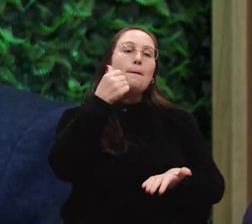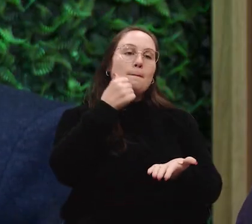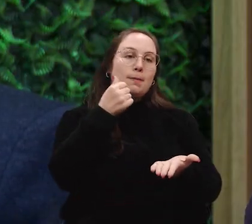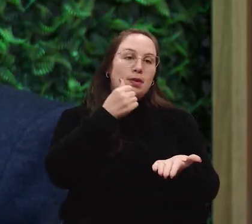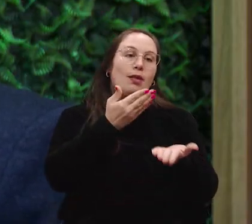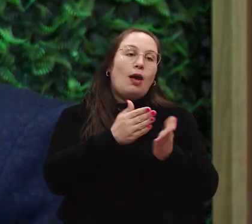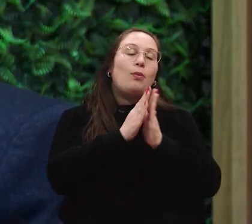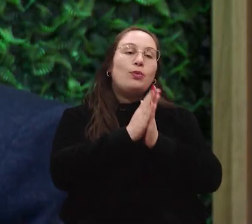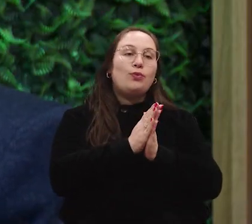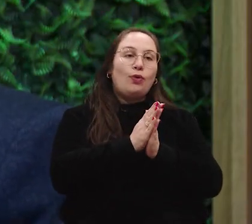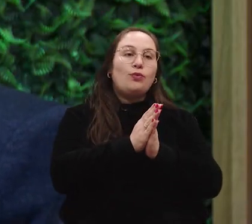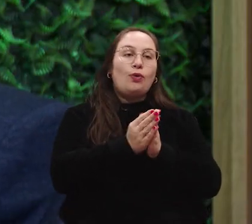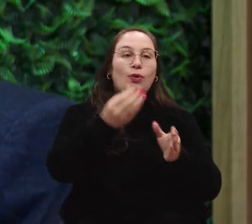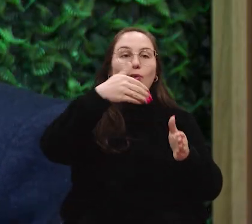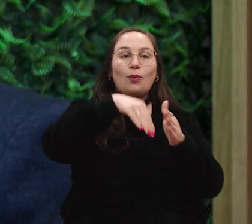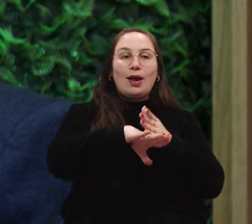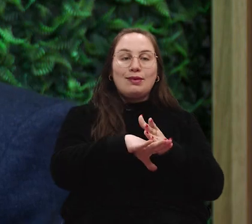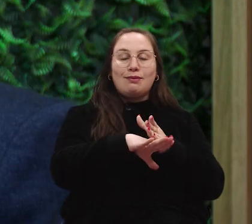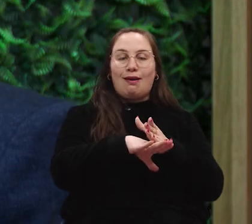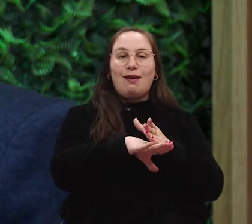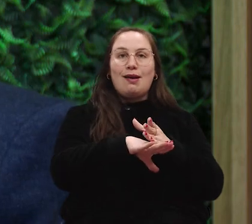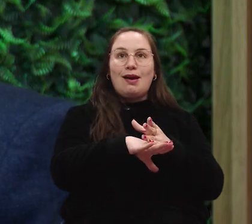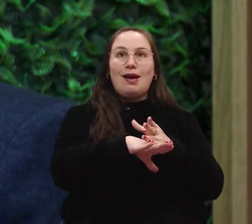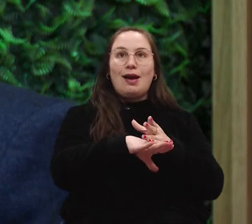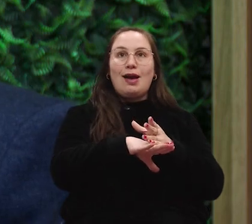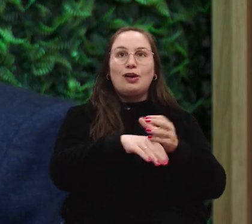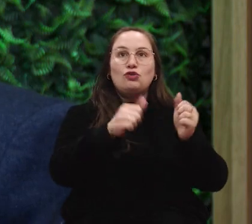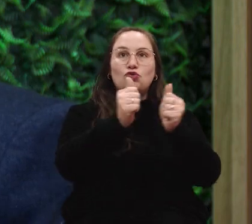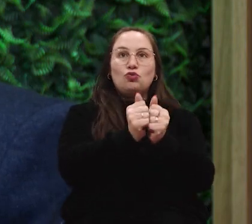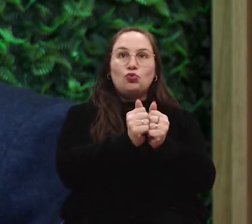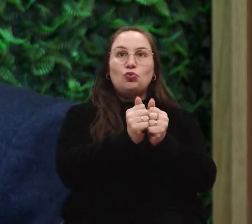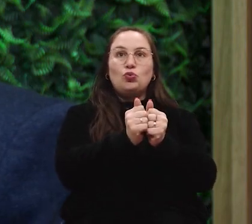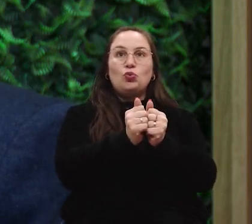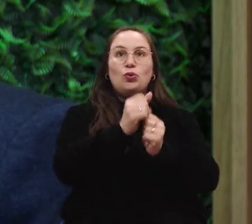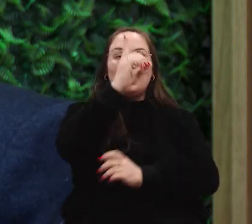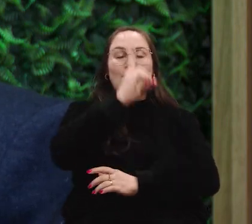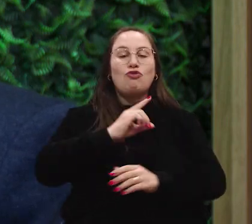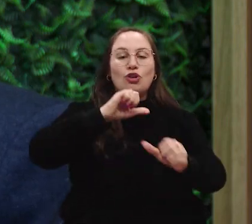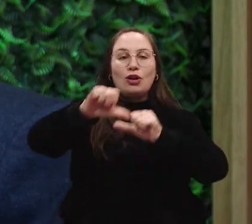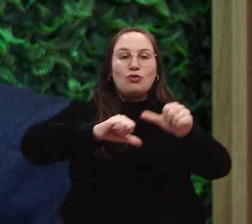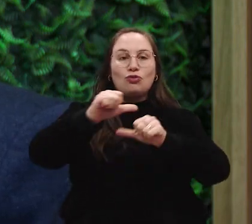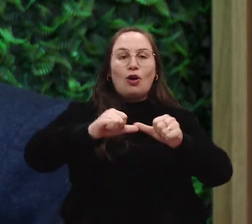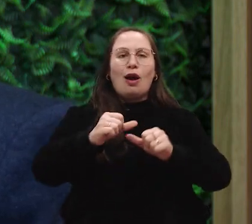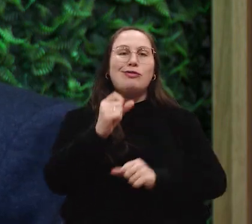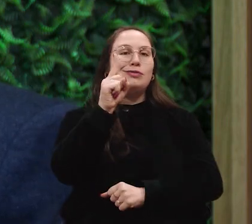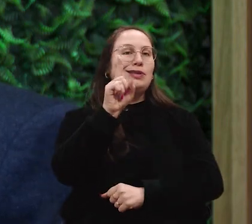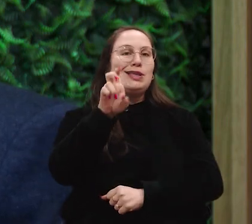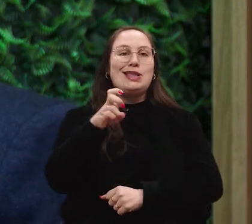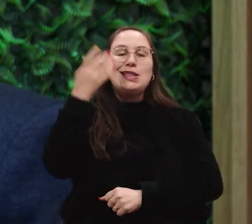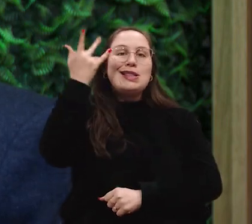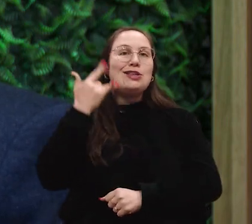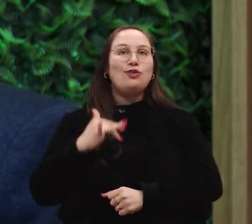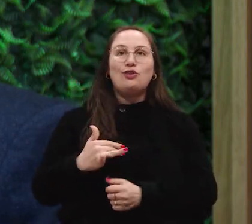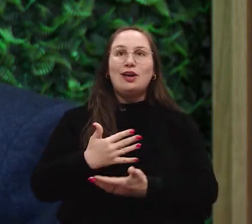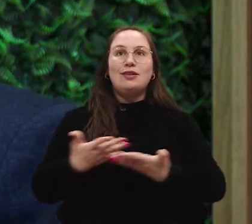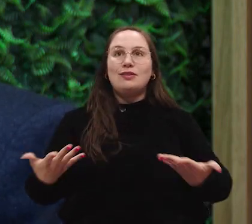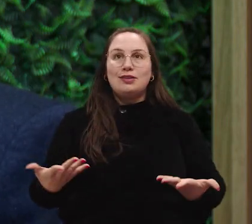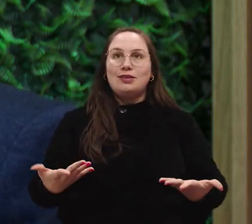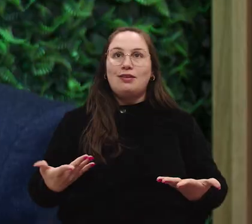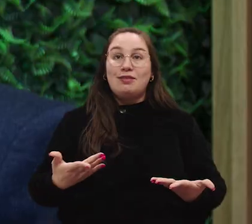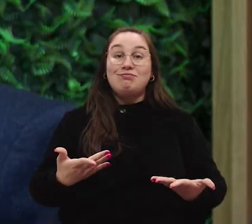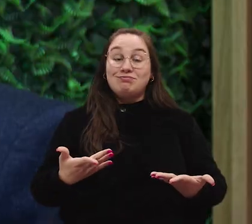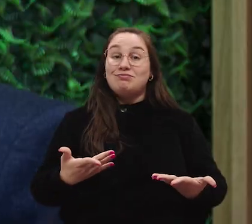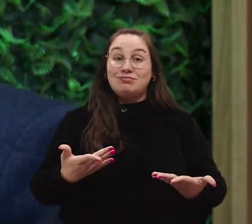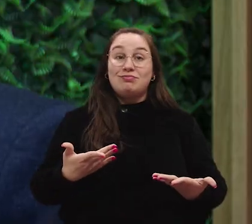pode botar, se é produto para presente, tipo direito à troca. Direito à troca. Não, mas 15 dias. Né? Porque